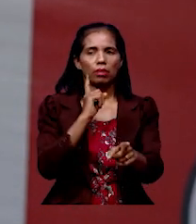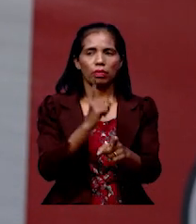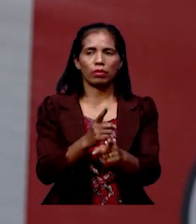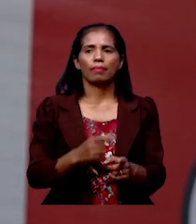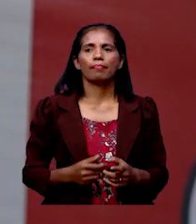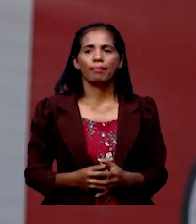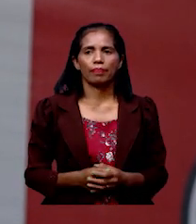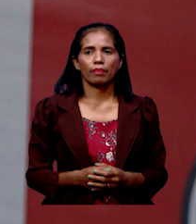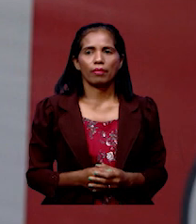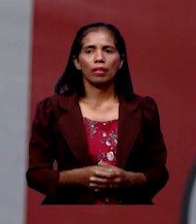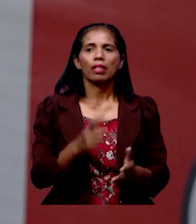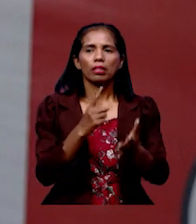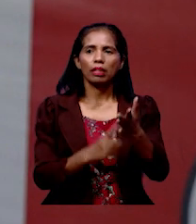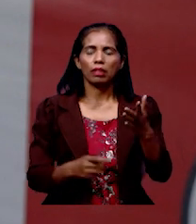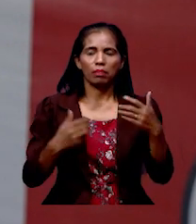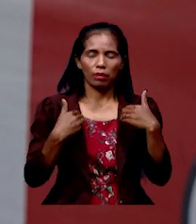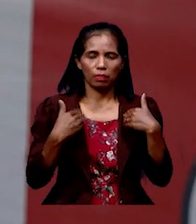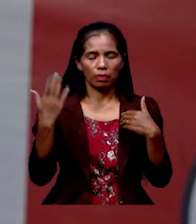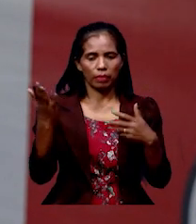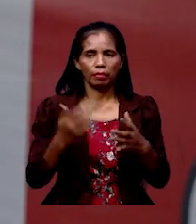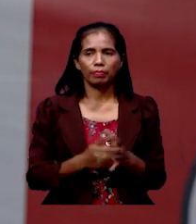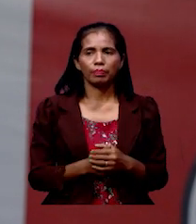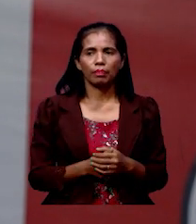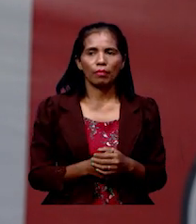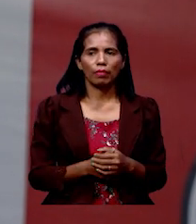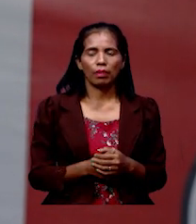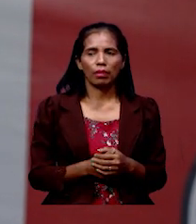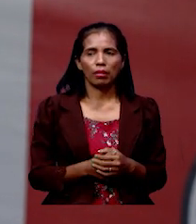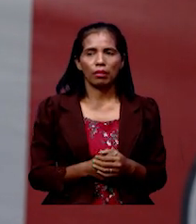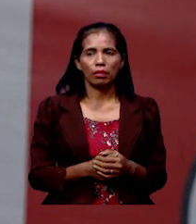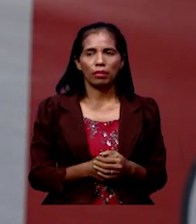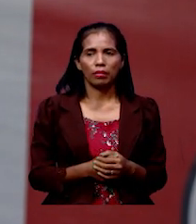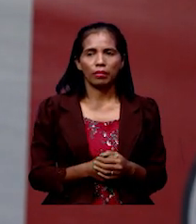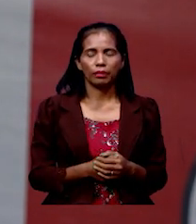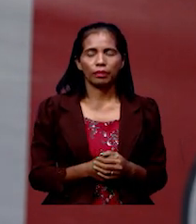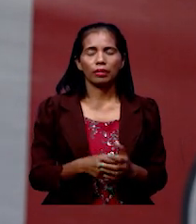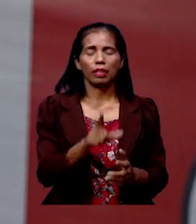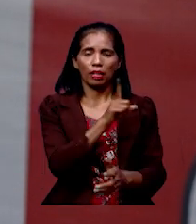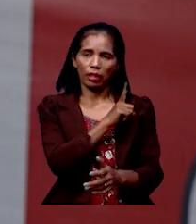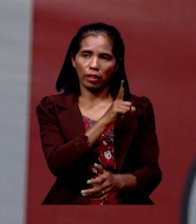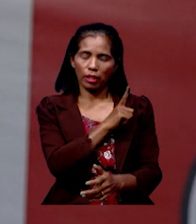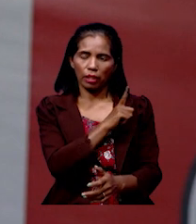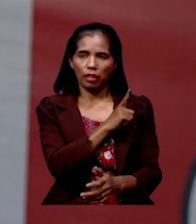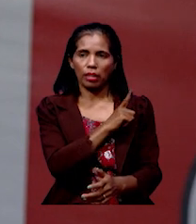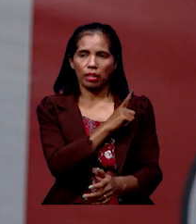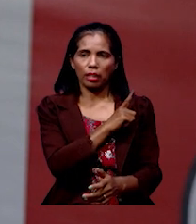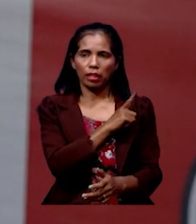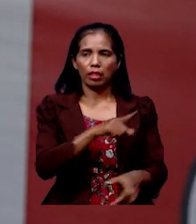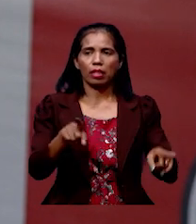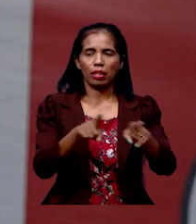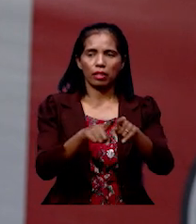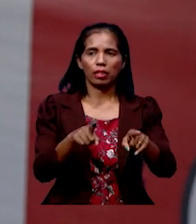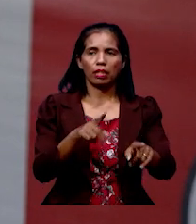ok? Nelaos saíram não acontece. Saíram não acontece, mas né? Senhor general, né? Normalmente, não são ho, e